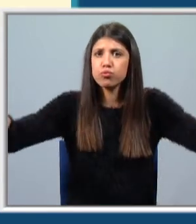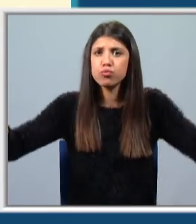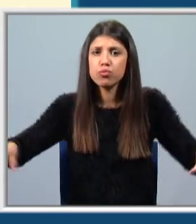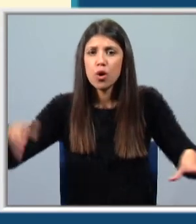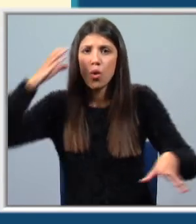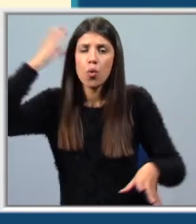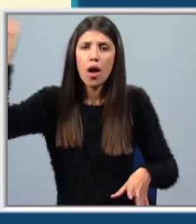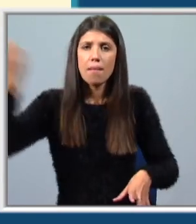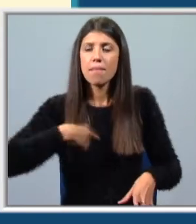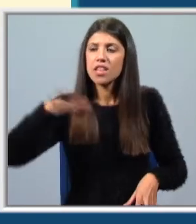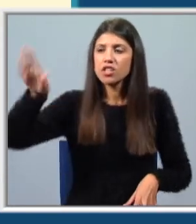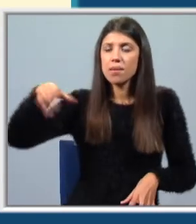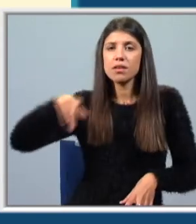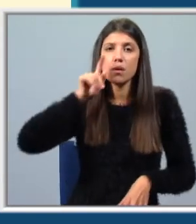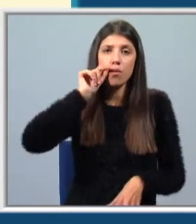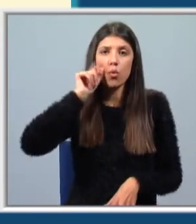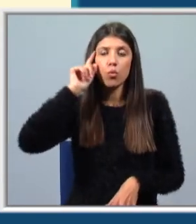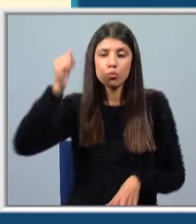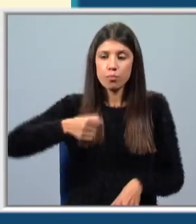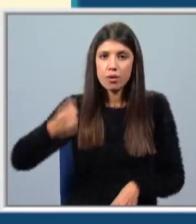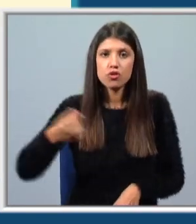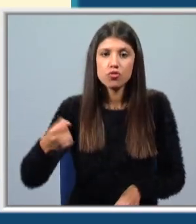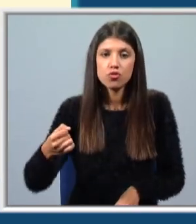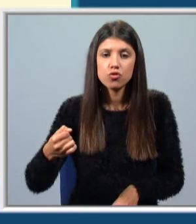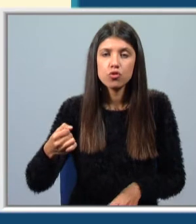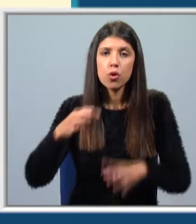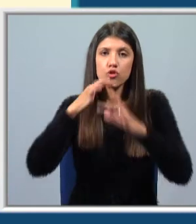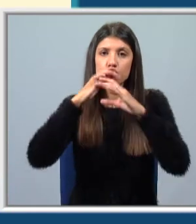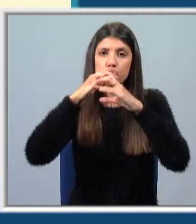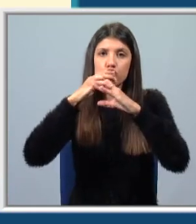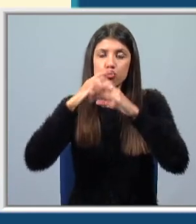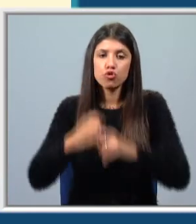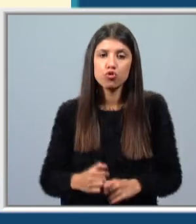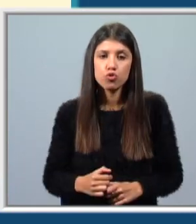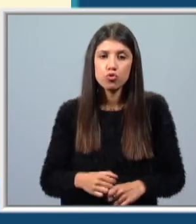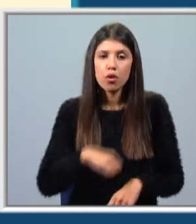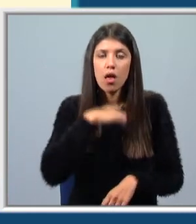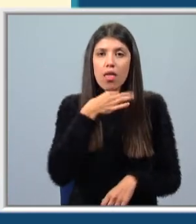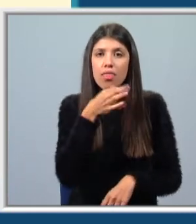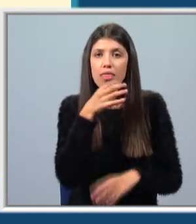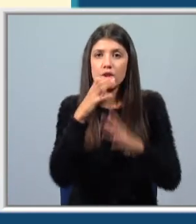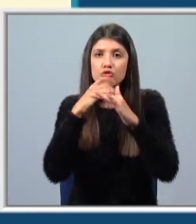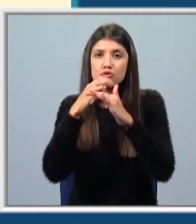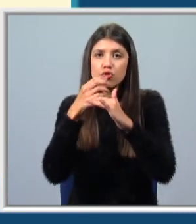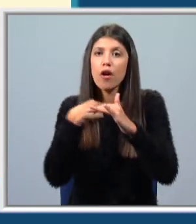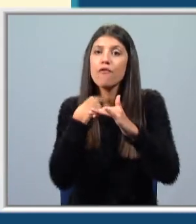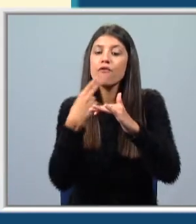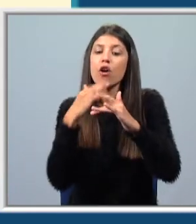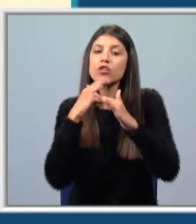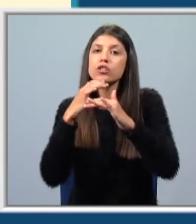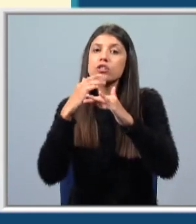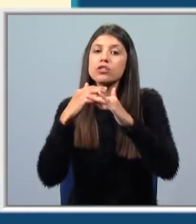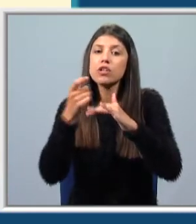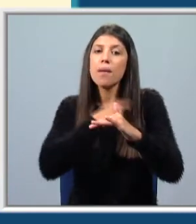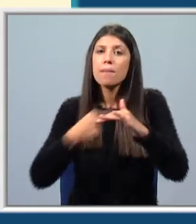mandou vir à sua presença um dos pastores para que tocasse na gaita. E saíam sempre as mesmas vozes que diziam: